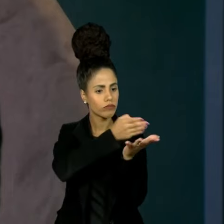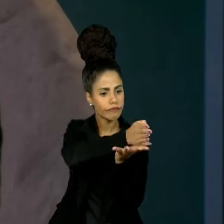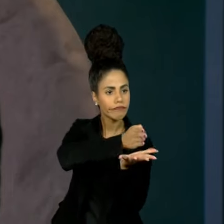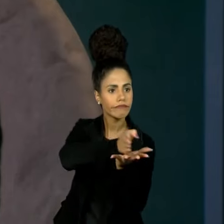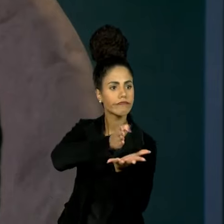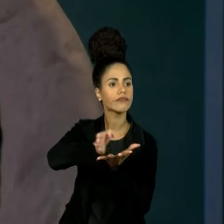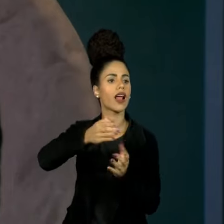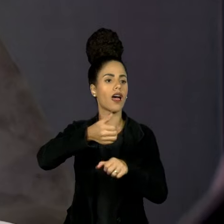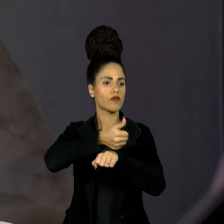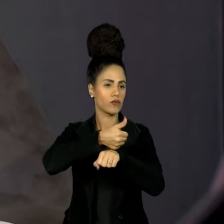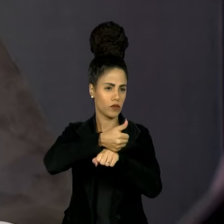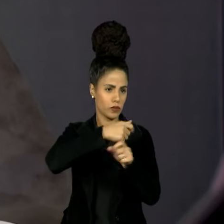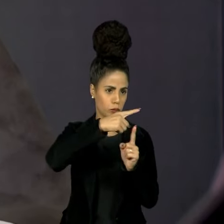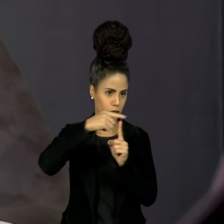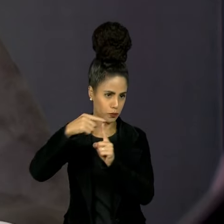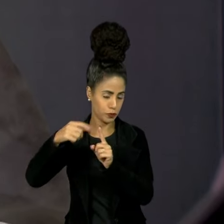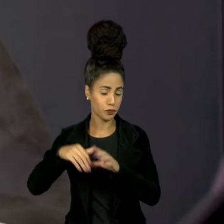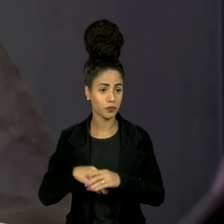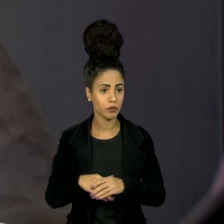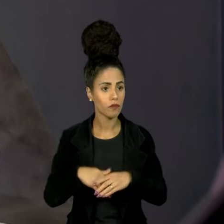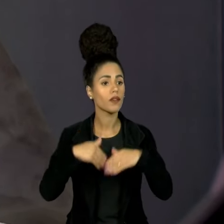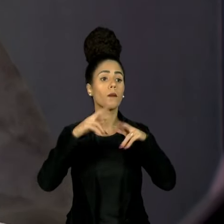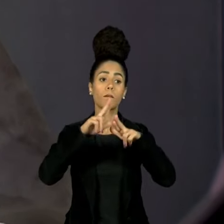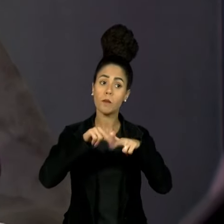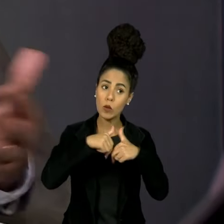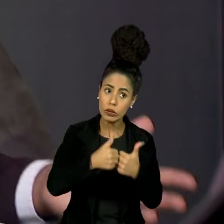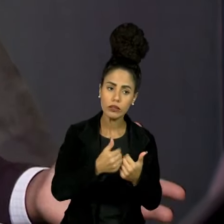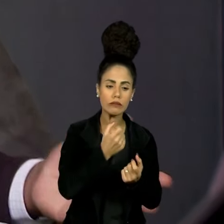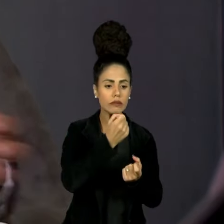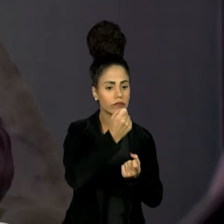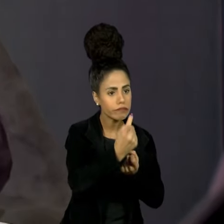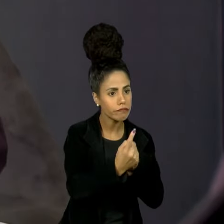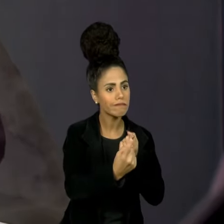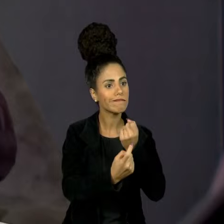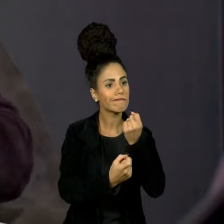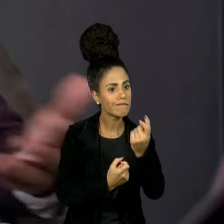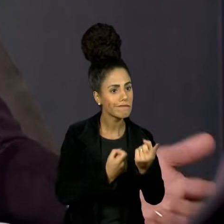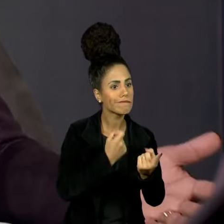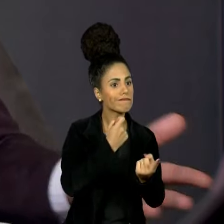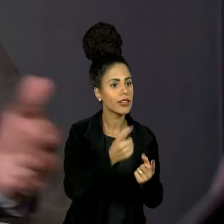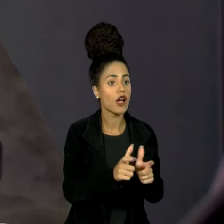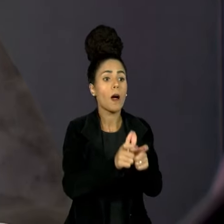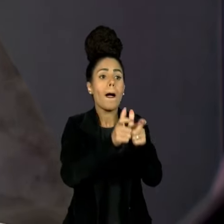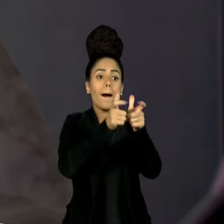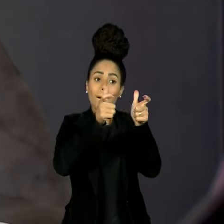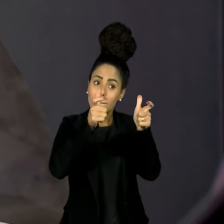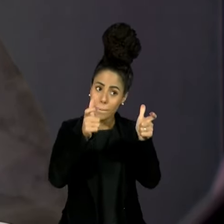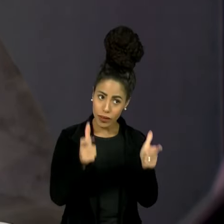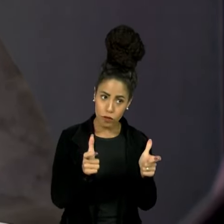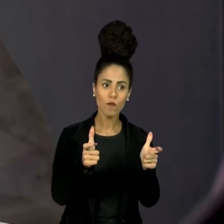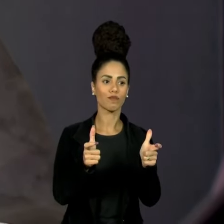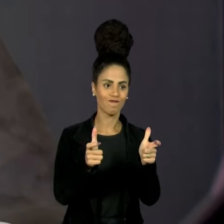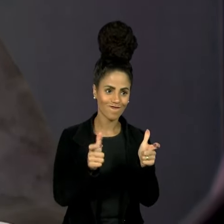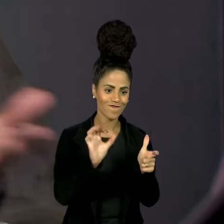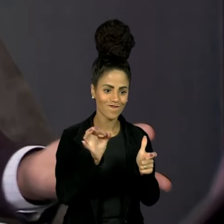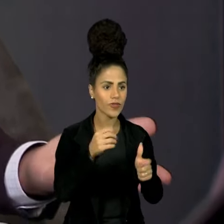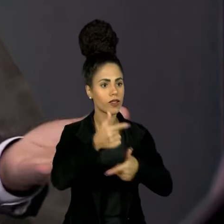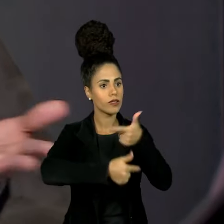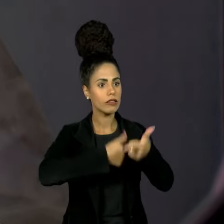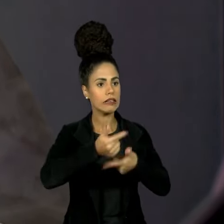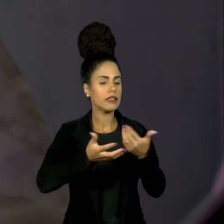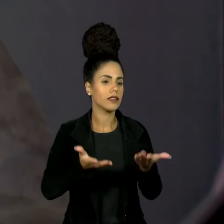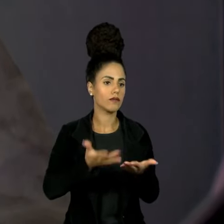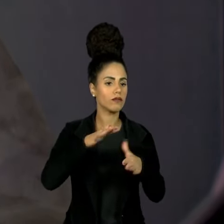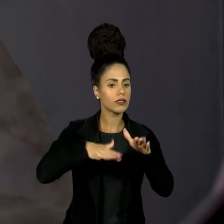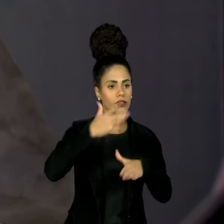mais sensíveis. Com isso, a informalidade, que sempre existiu, aumentou profundamente. E ser informal